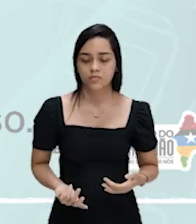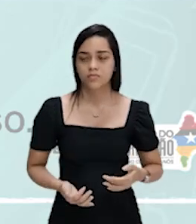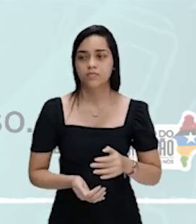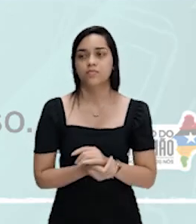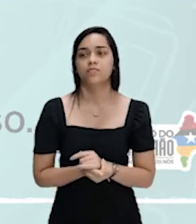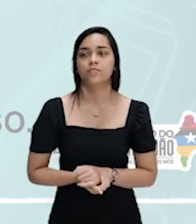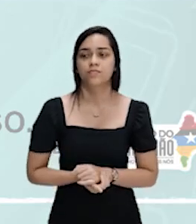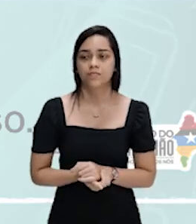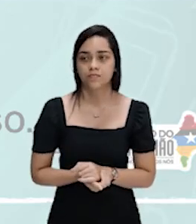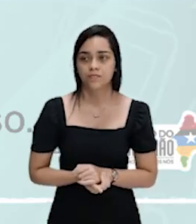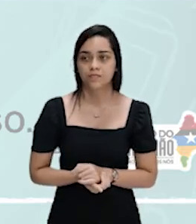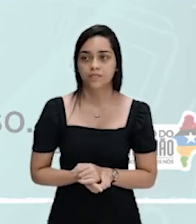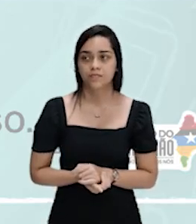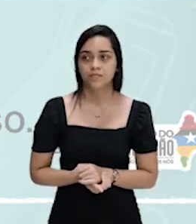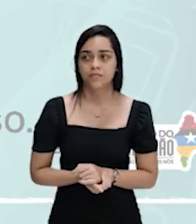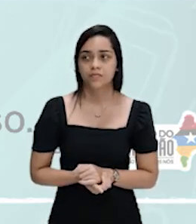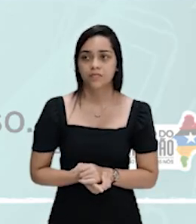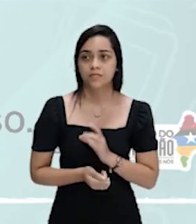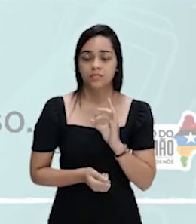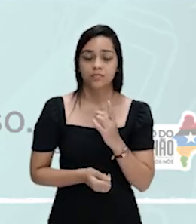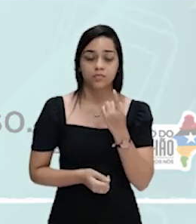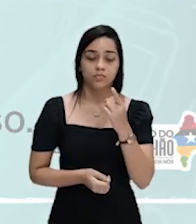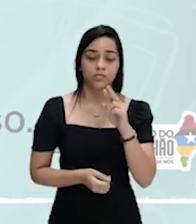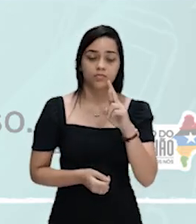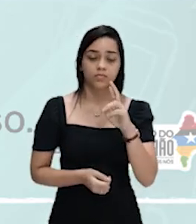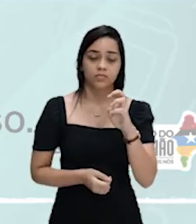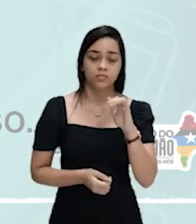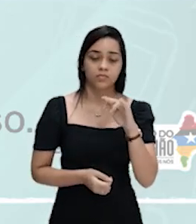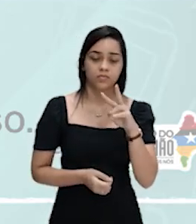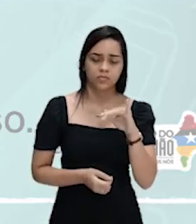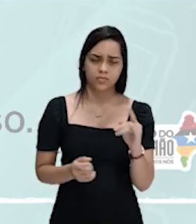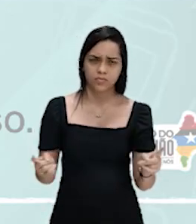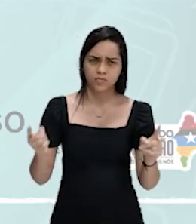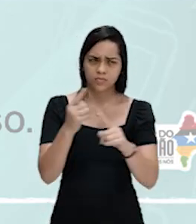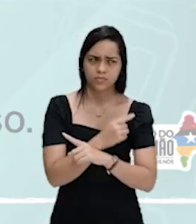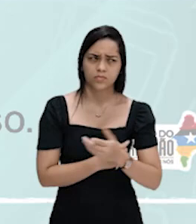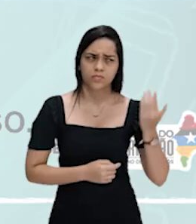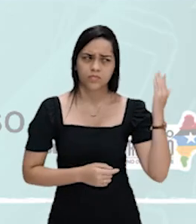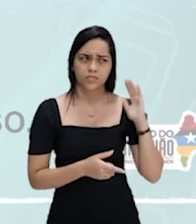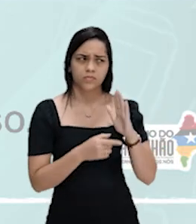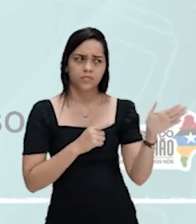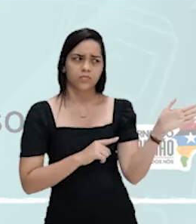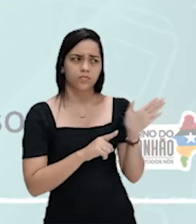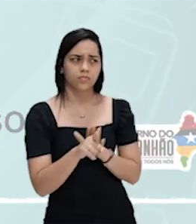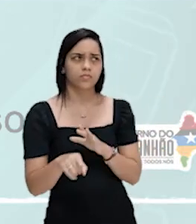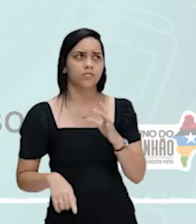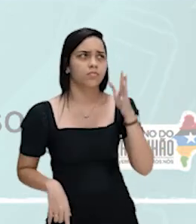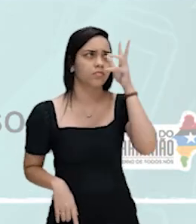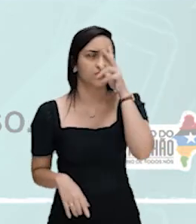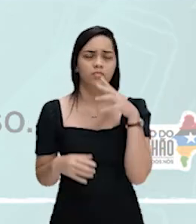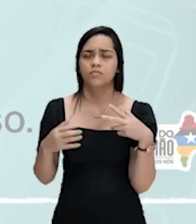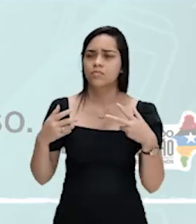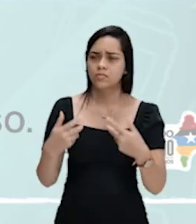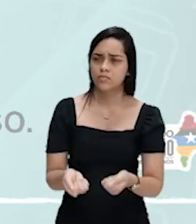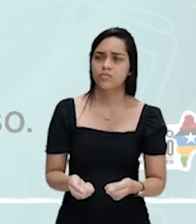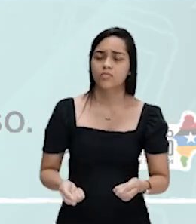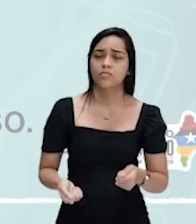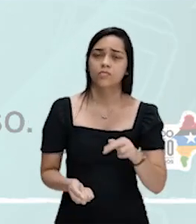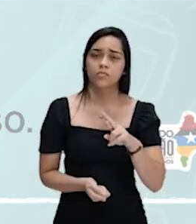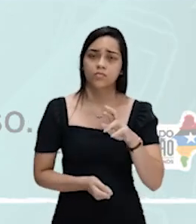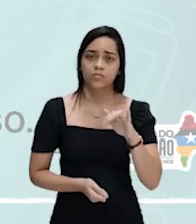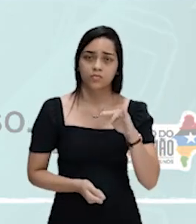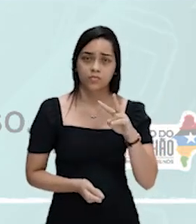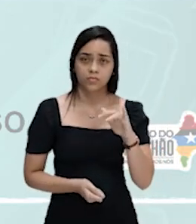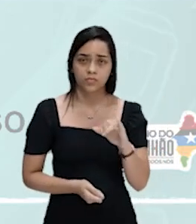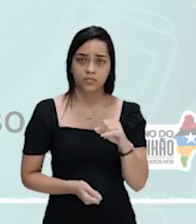vírgulas e a última também explicativo ó só tem uma restrutiva o contrário daquela questão anterior aí que eram quase todas é